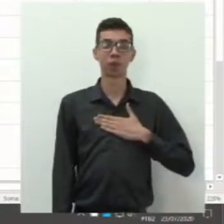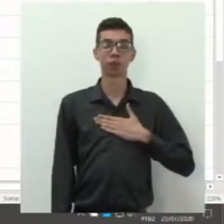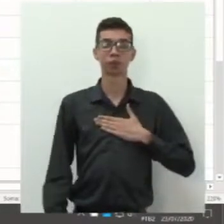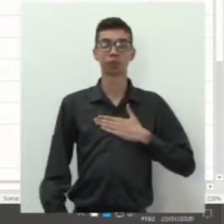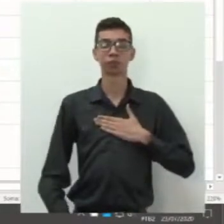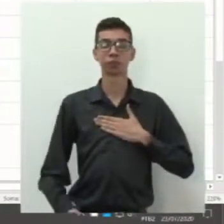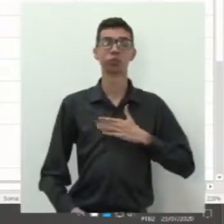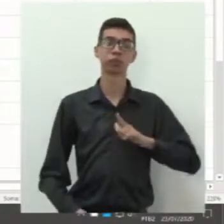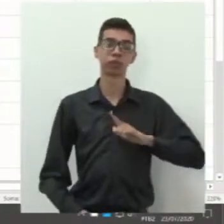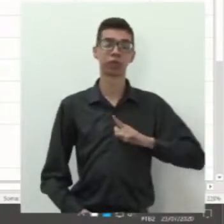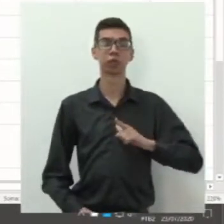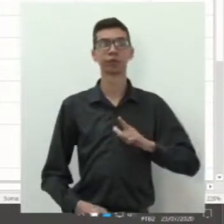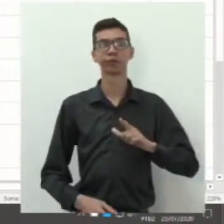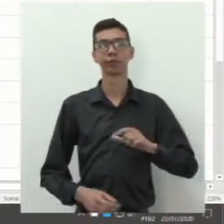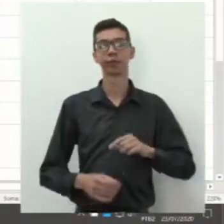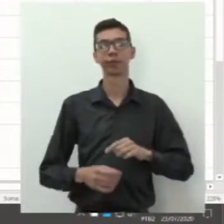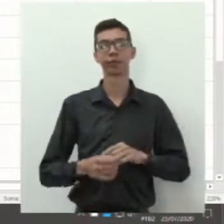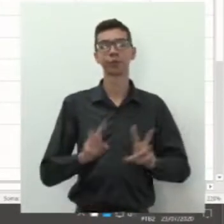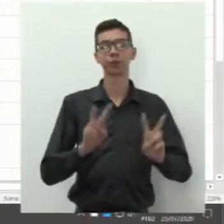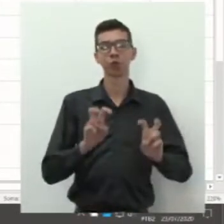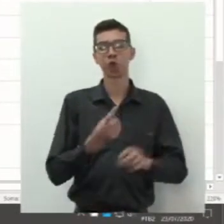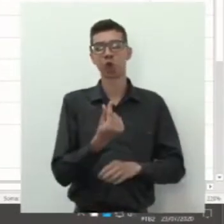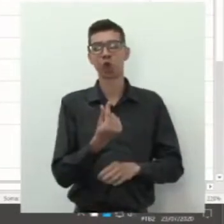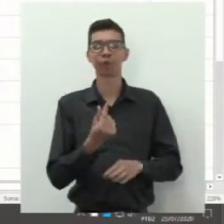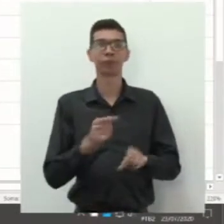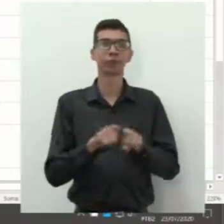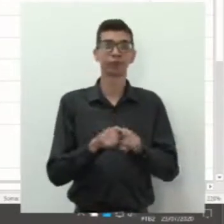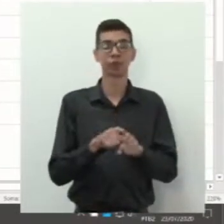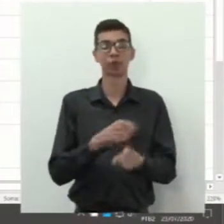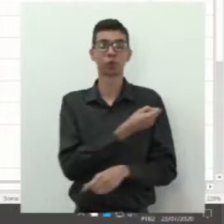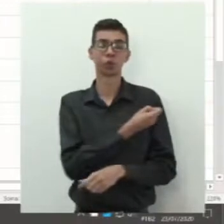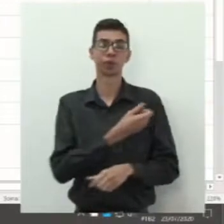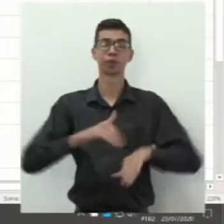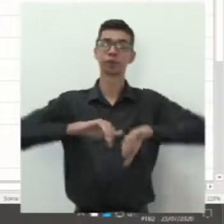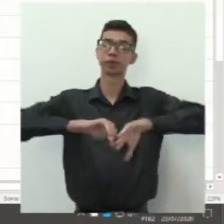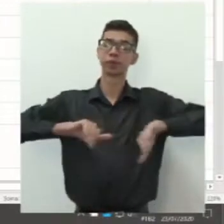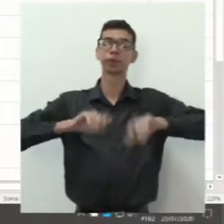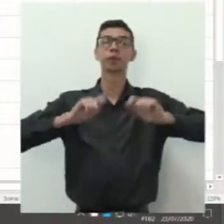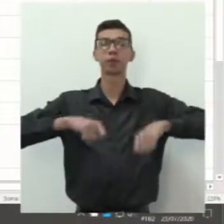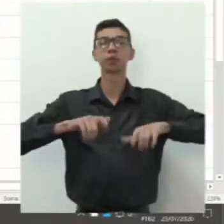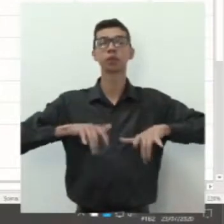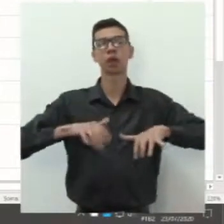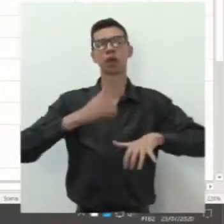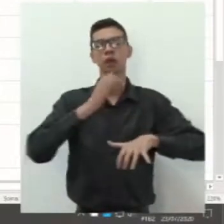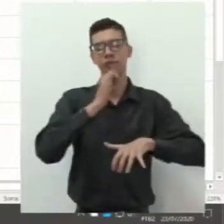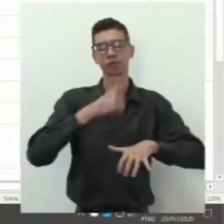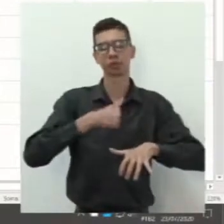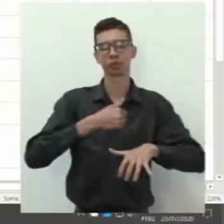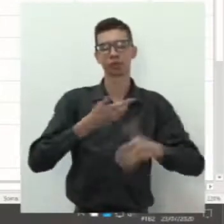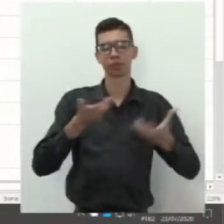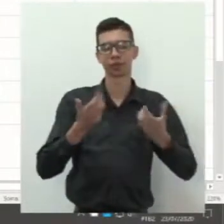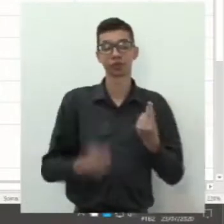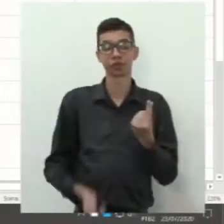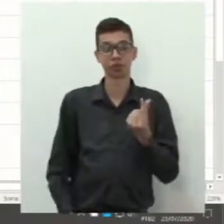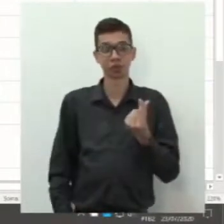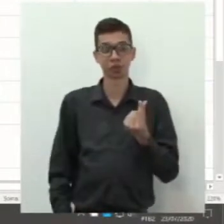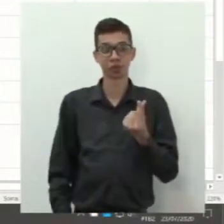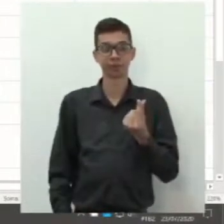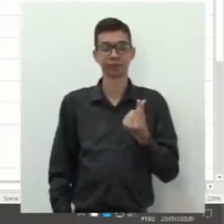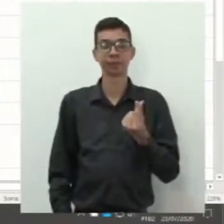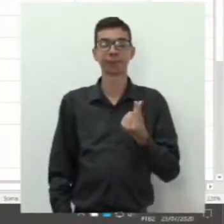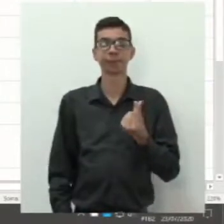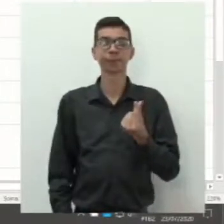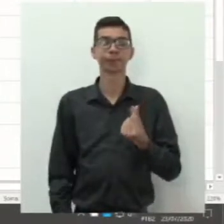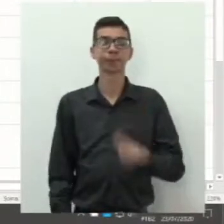digitar aqui, ele vai dar o exemplo aqui. Então, por exemplo, se eu quiser aqui, no caso tá dinheiro, se eu quiser colocar,